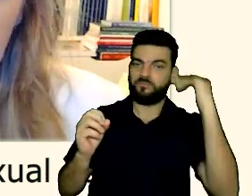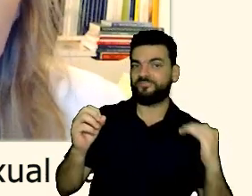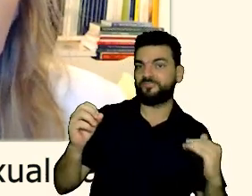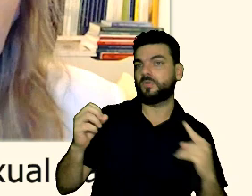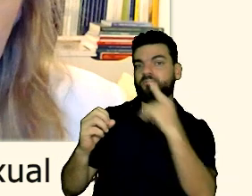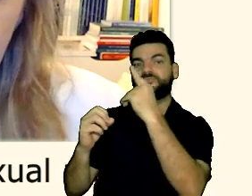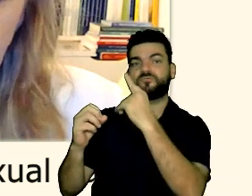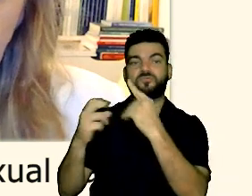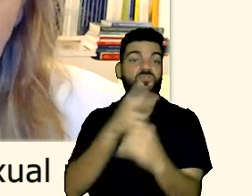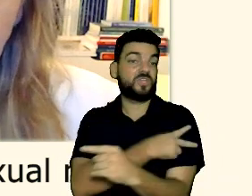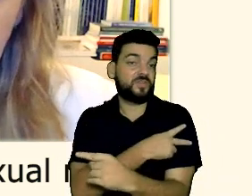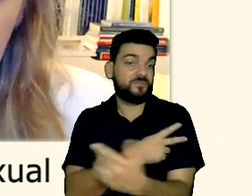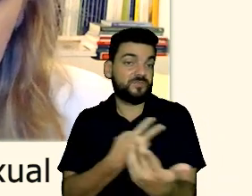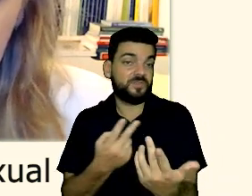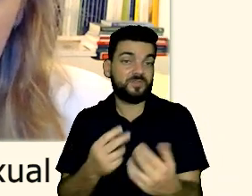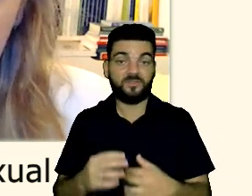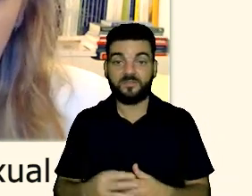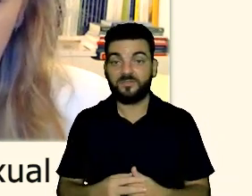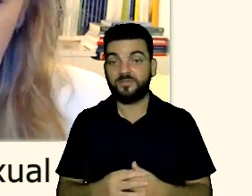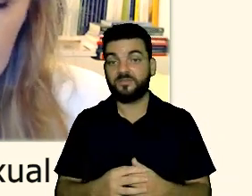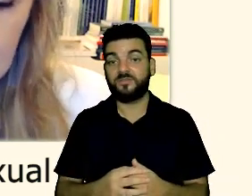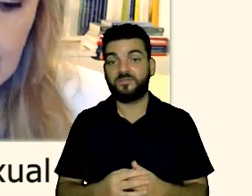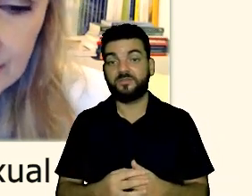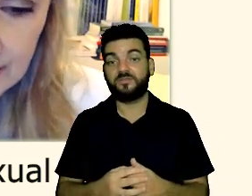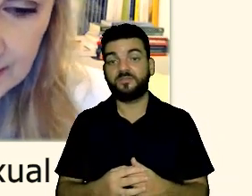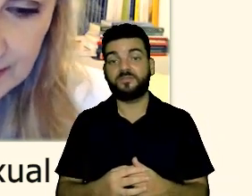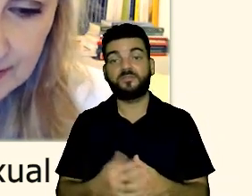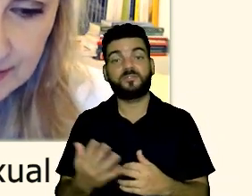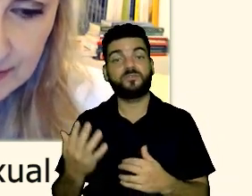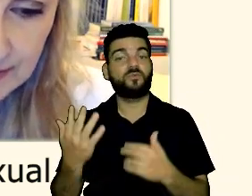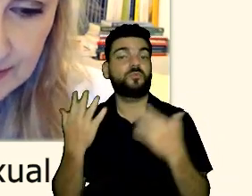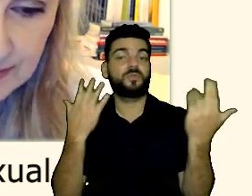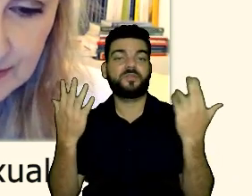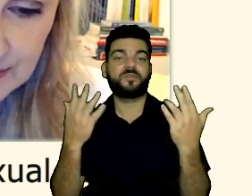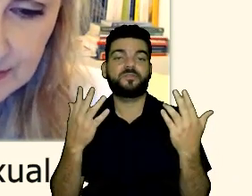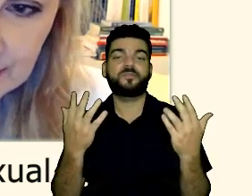colega, pode estar assediando o gestor, o superior, isso acontece.